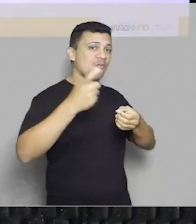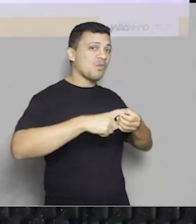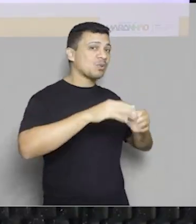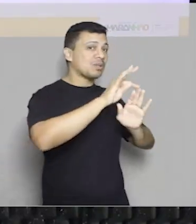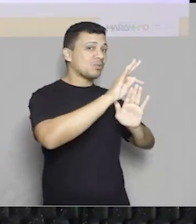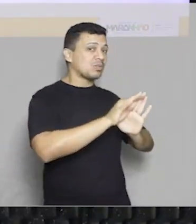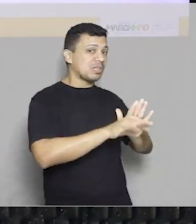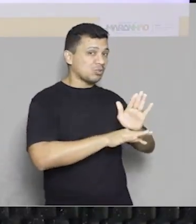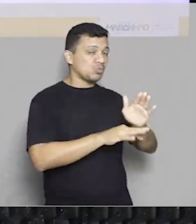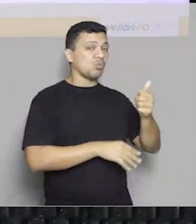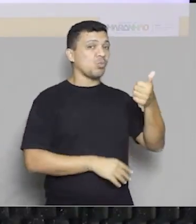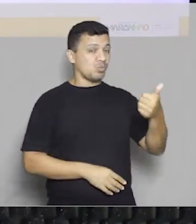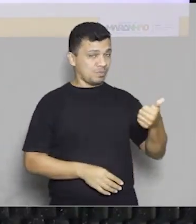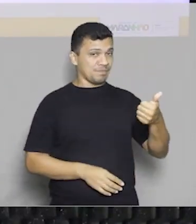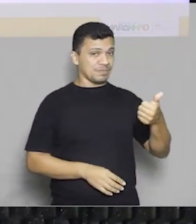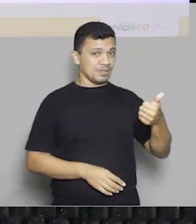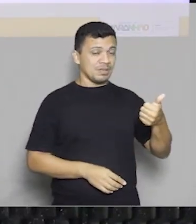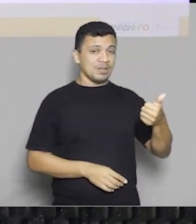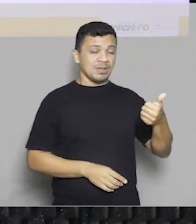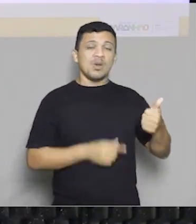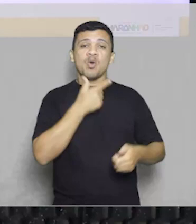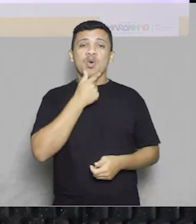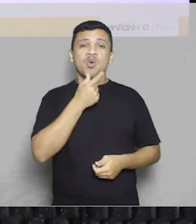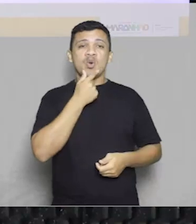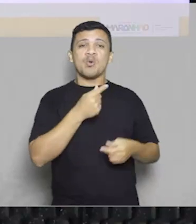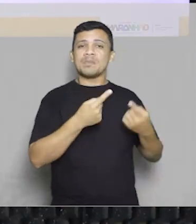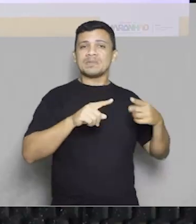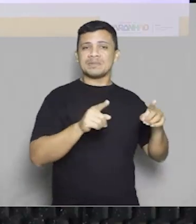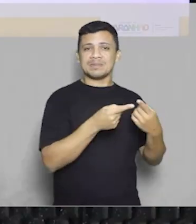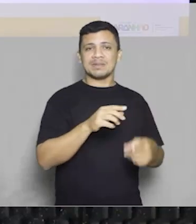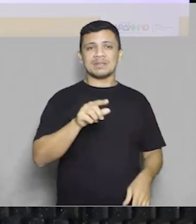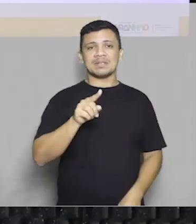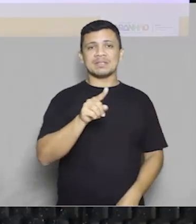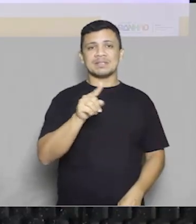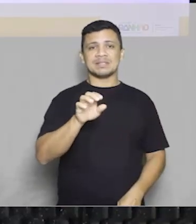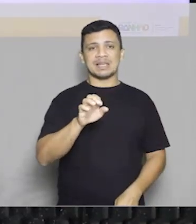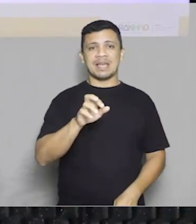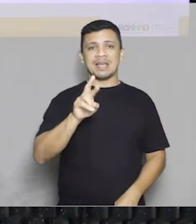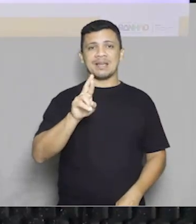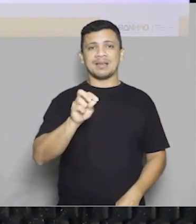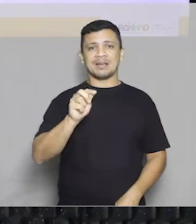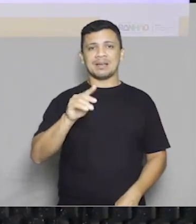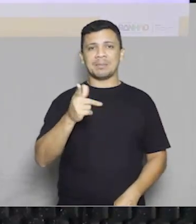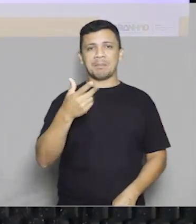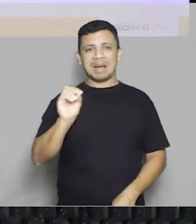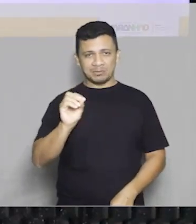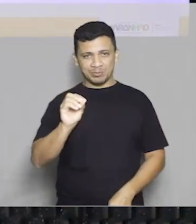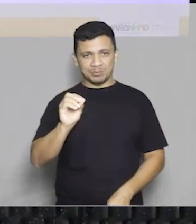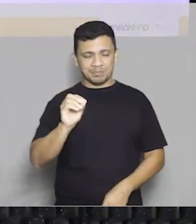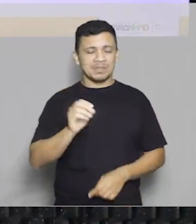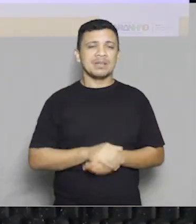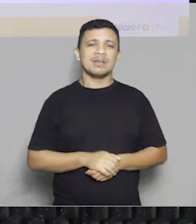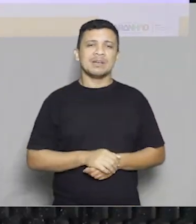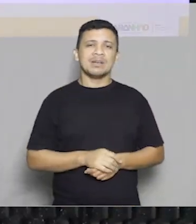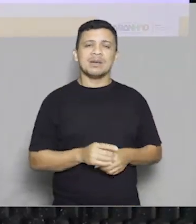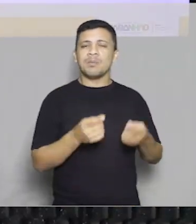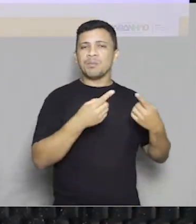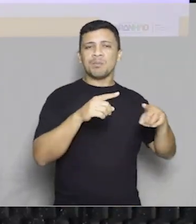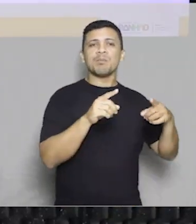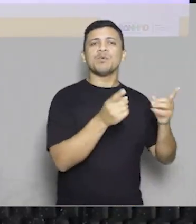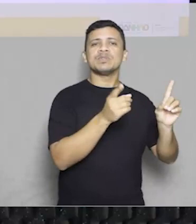né? É uma música do Zé Ramalho, não é isso? É, exatamente, Zé Ramalho. Então a música fala o seguinte, o nome da